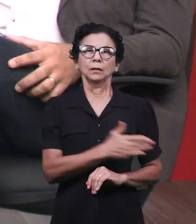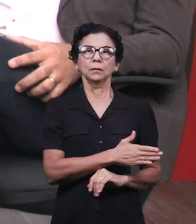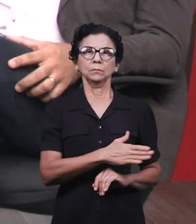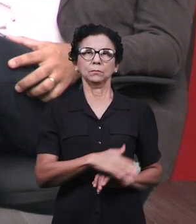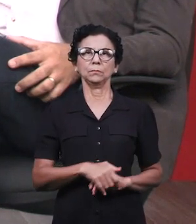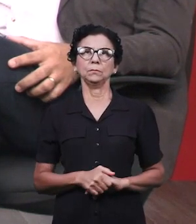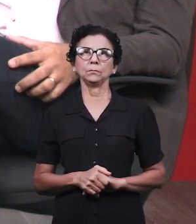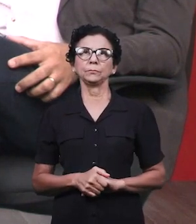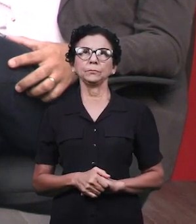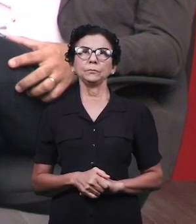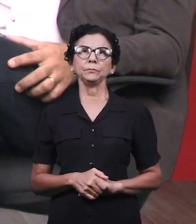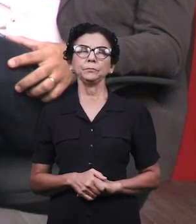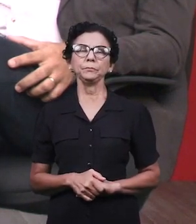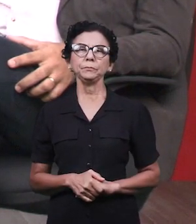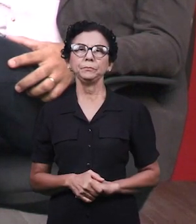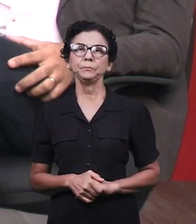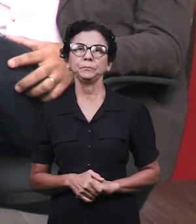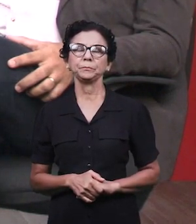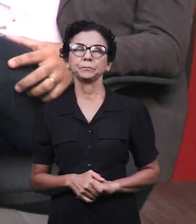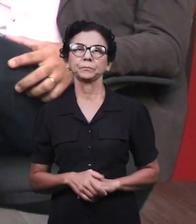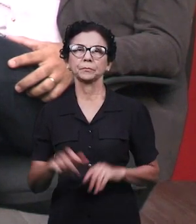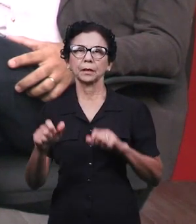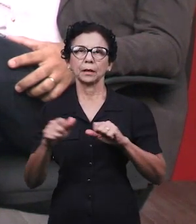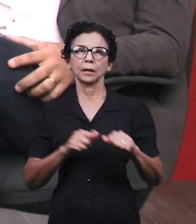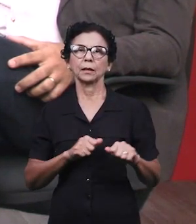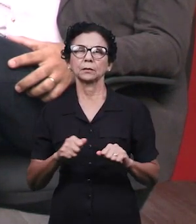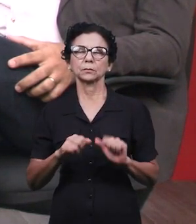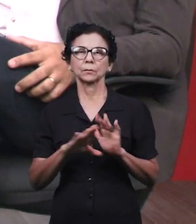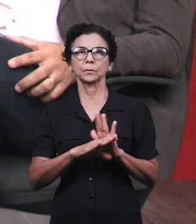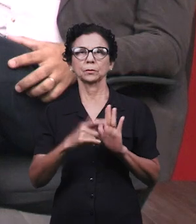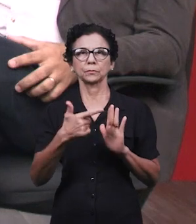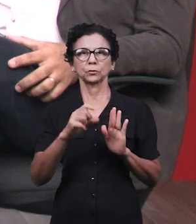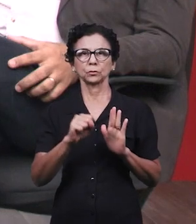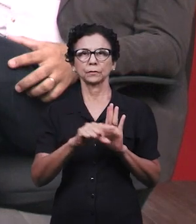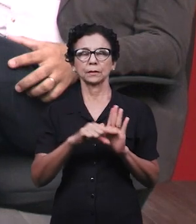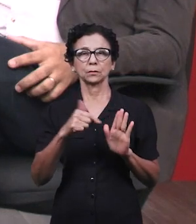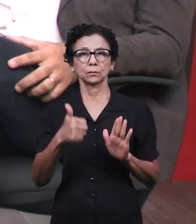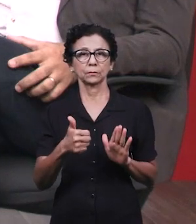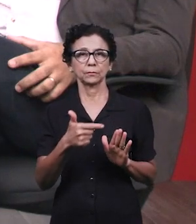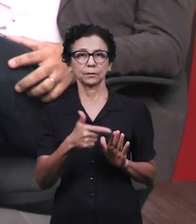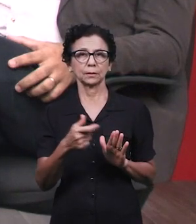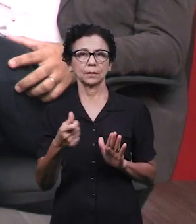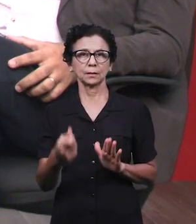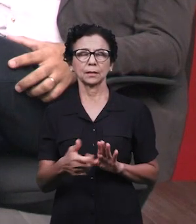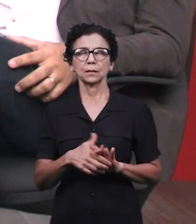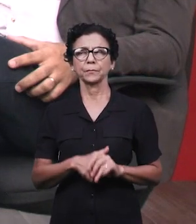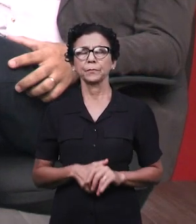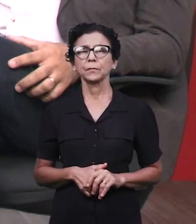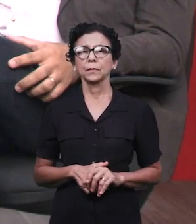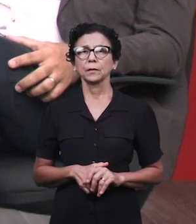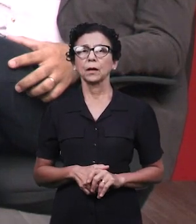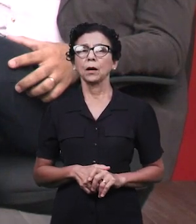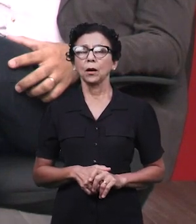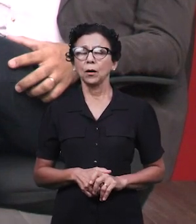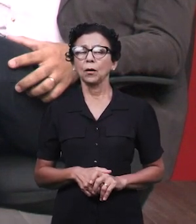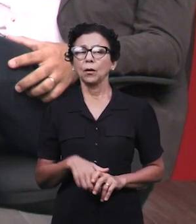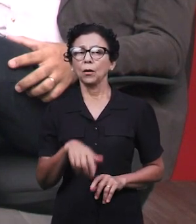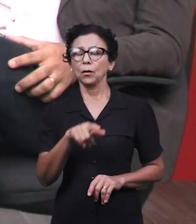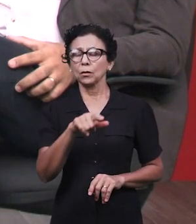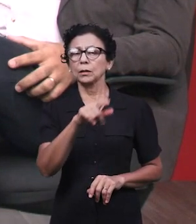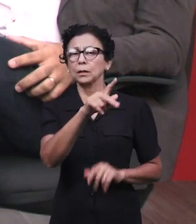Atos 28, 26 diz assim, ó, dizendo, vai a este povo e dize,